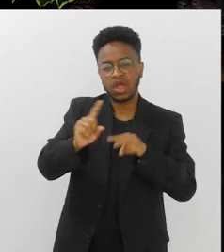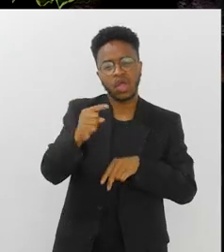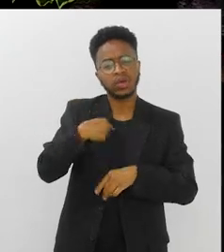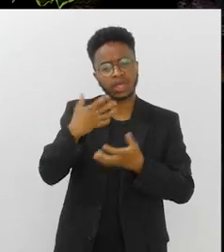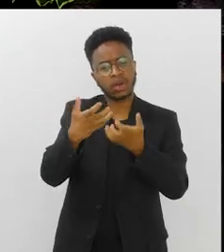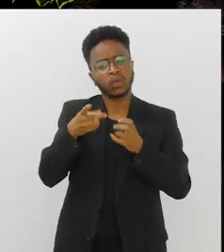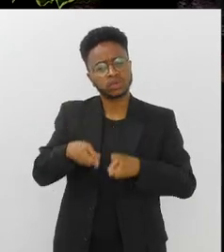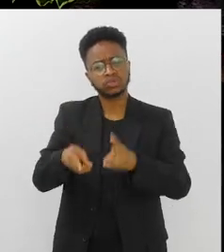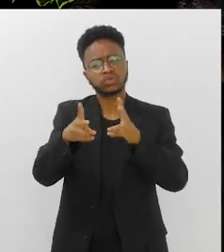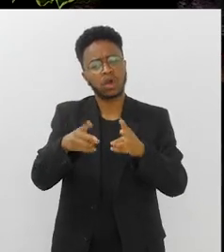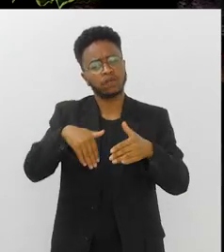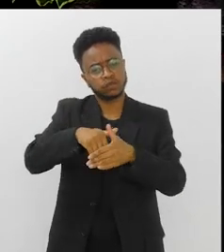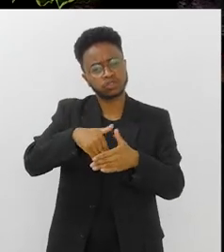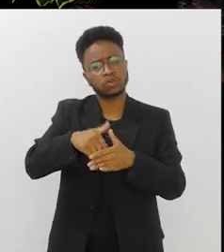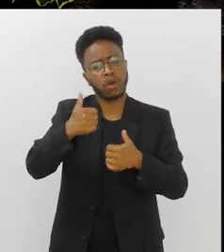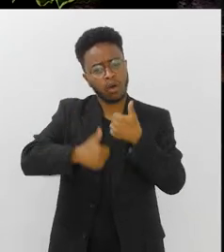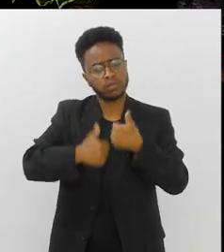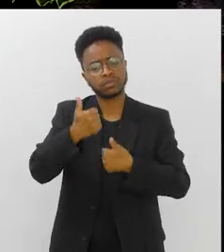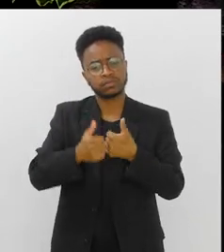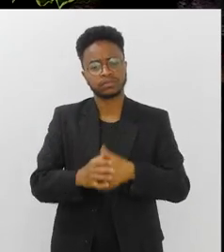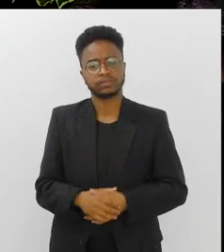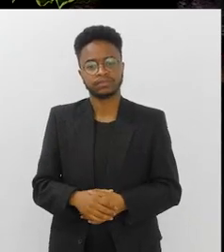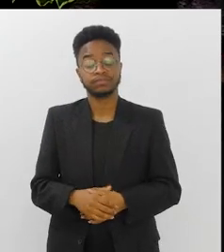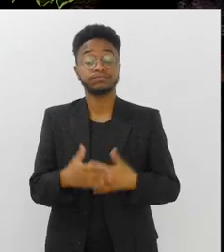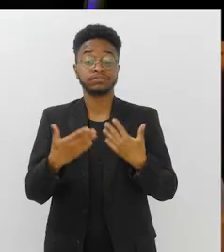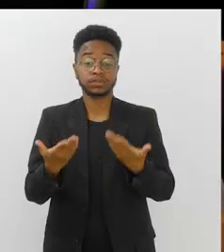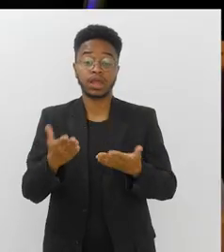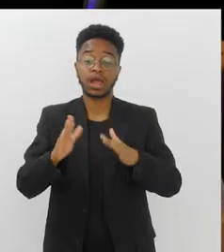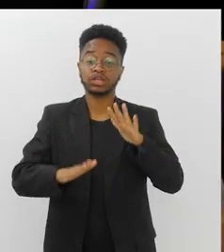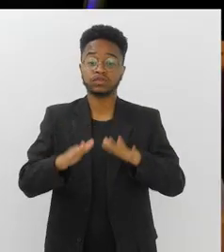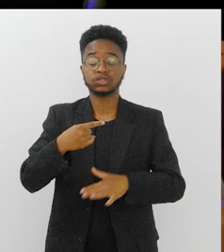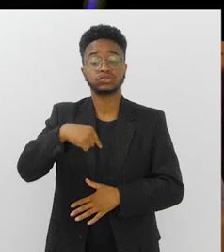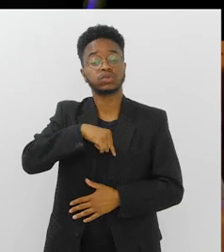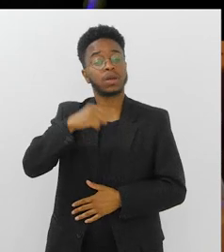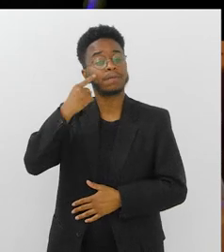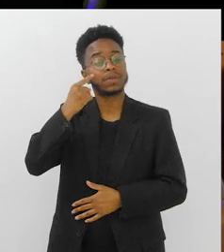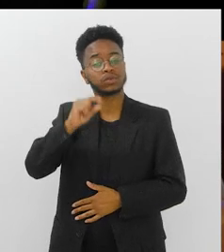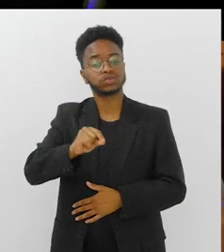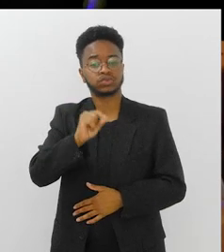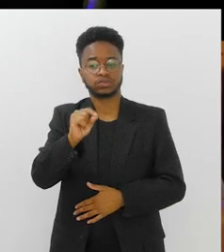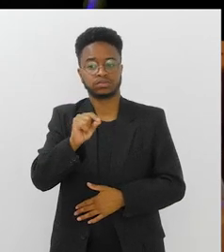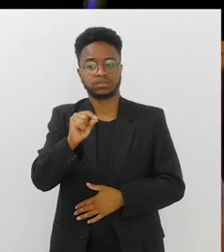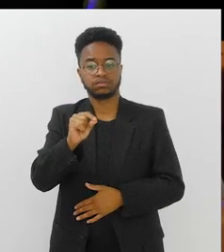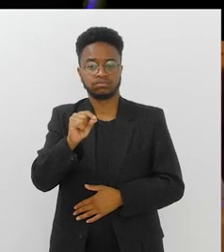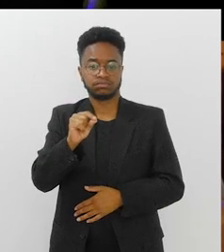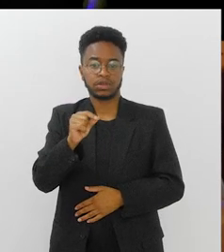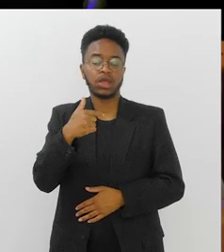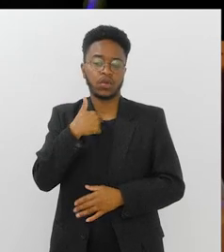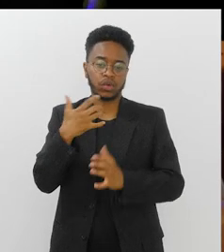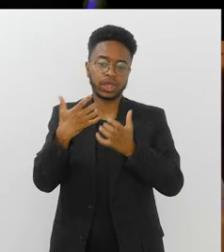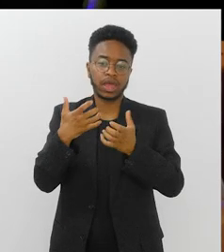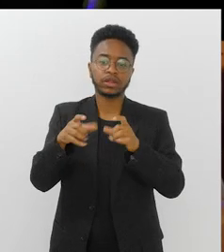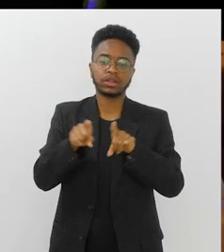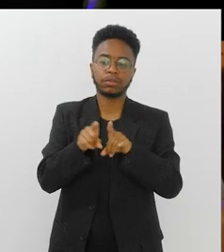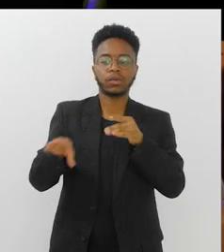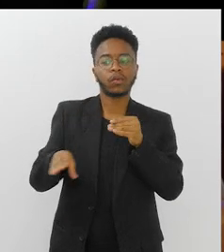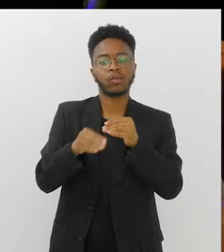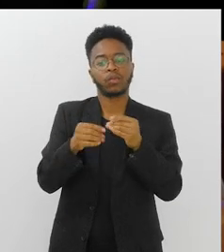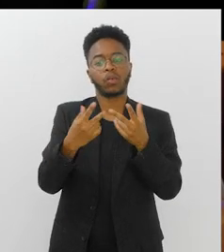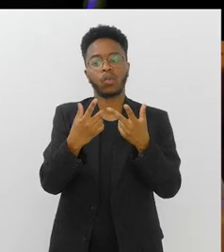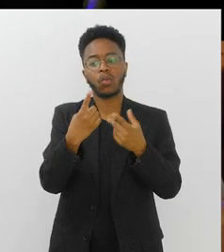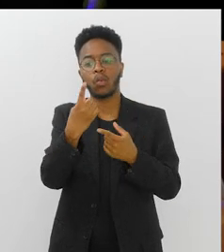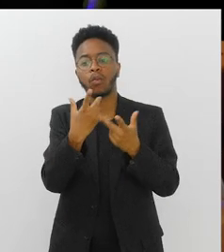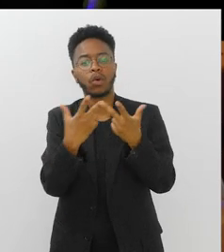bolinha então assim M das vezes a gente acha né E aí eu queria até emendar com uma coisa